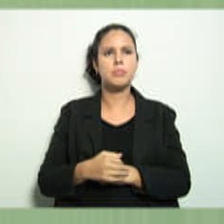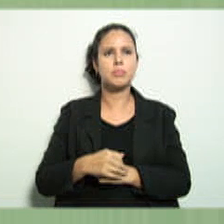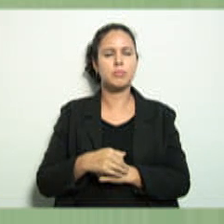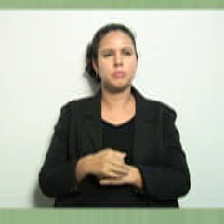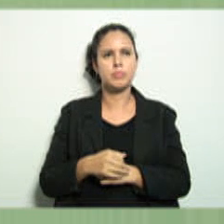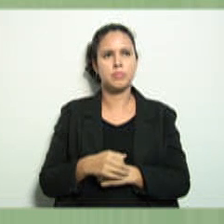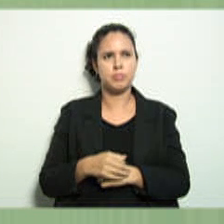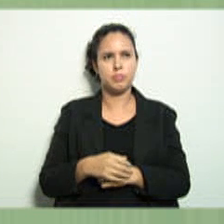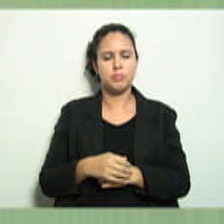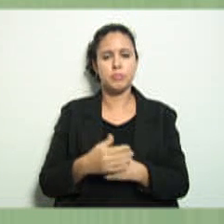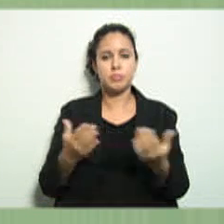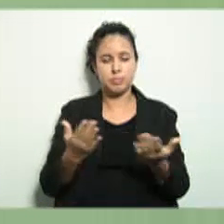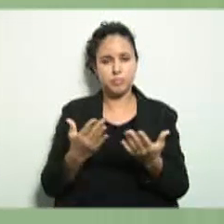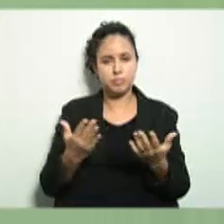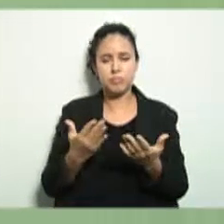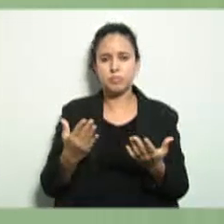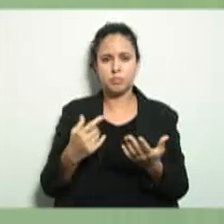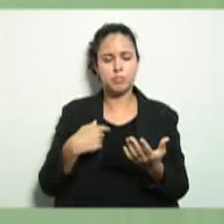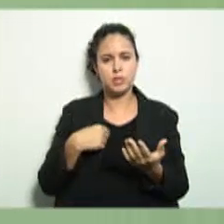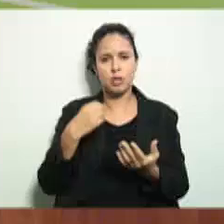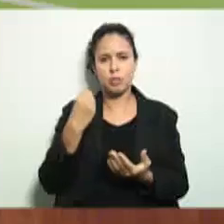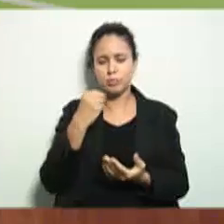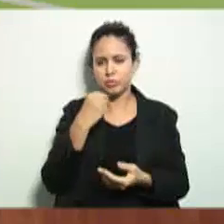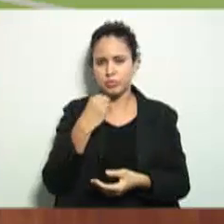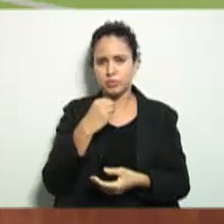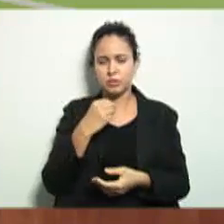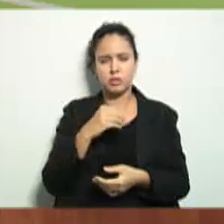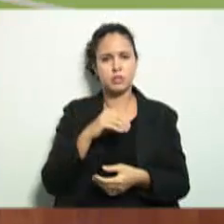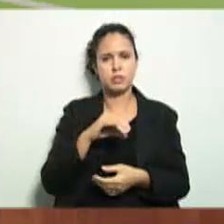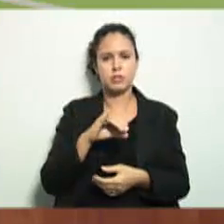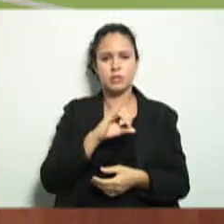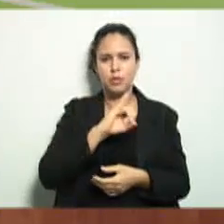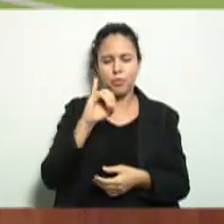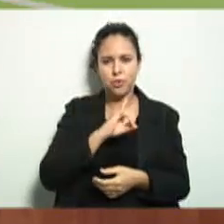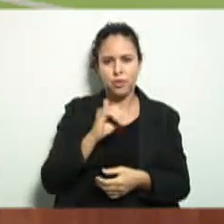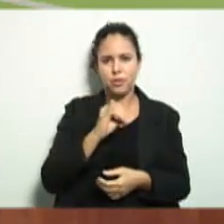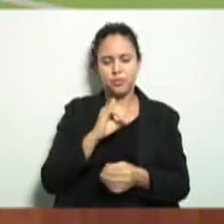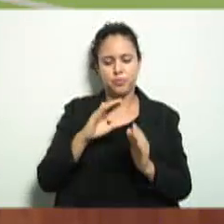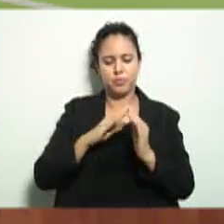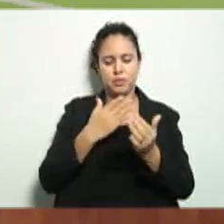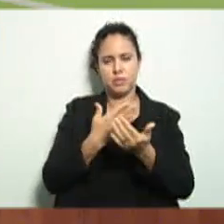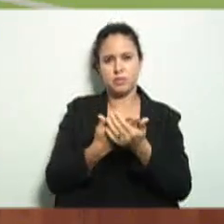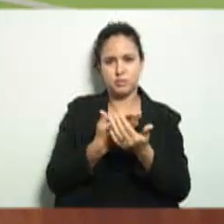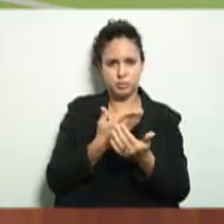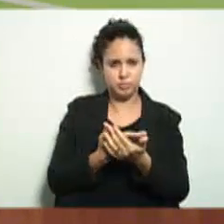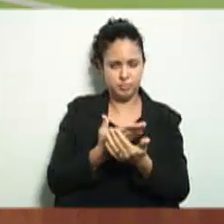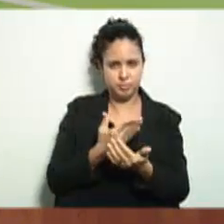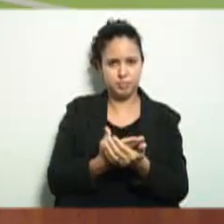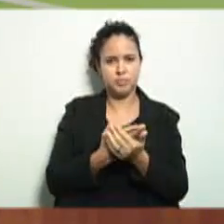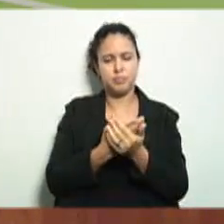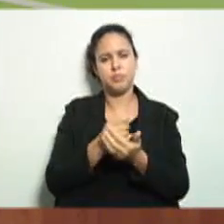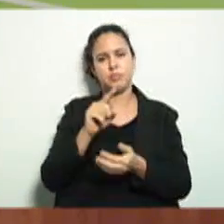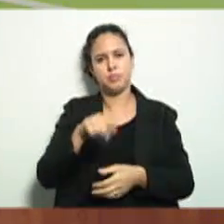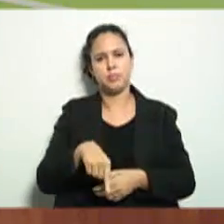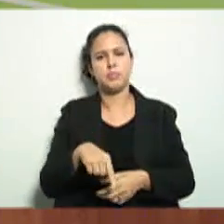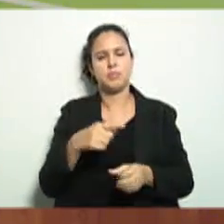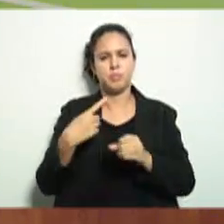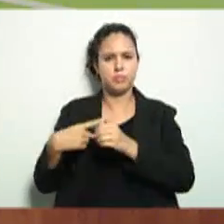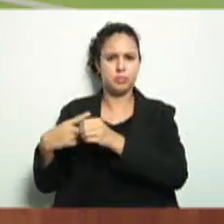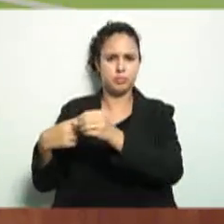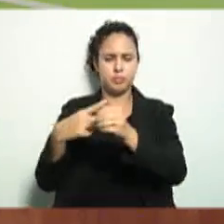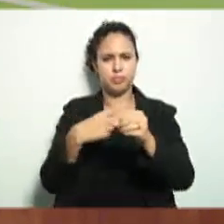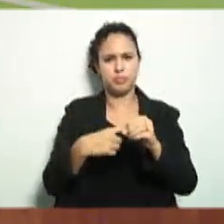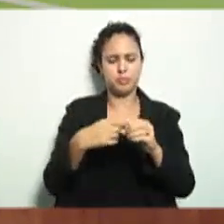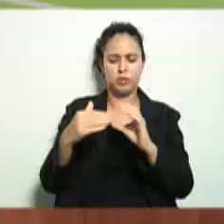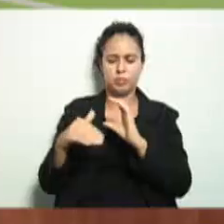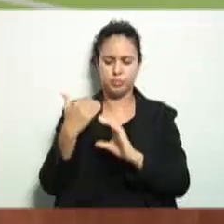Bem, eu quero aproveitar aqui então para mandar um alô para as escolas que participaram aqui no chat